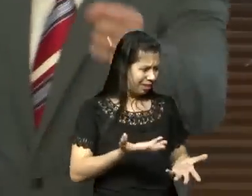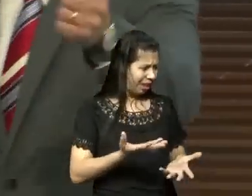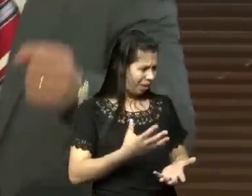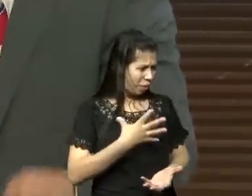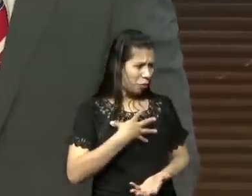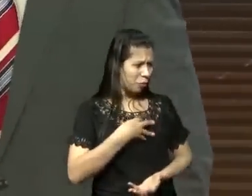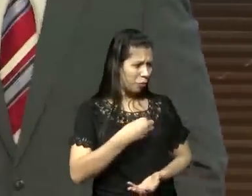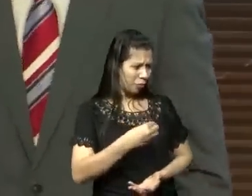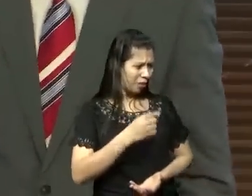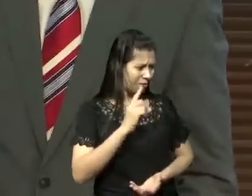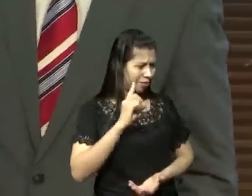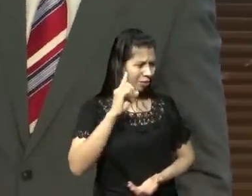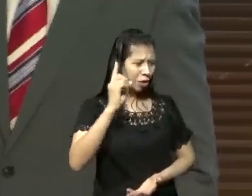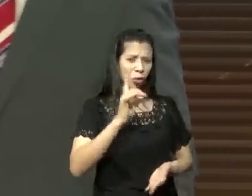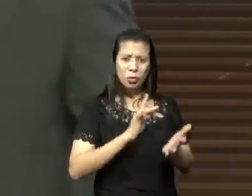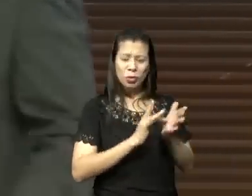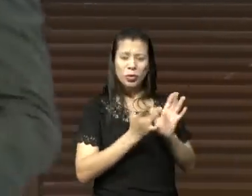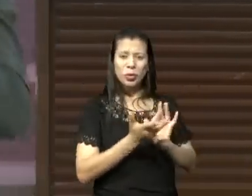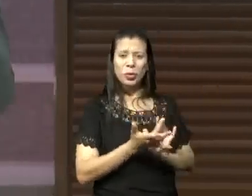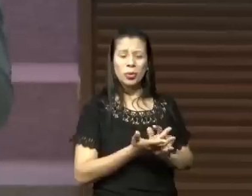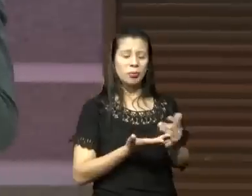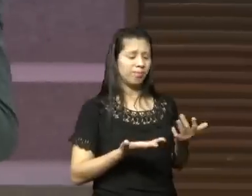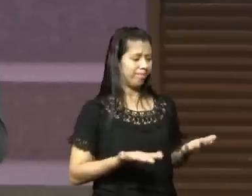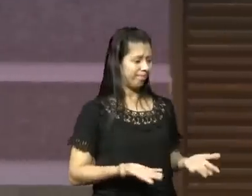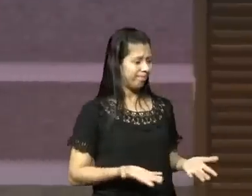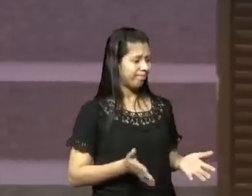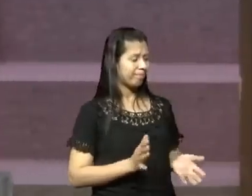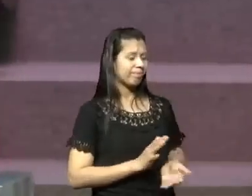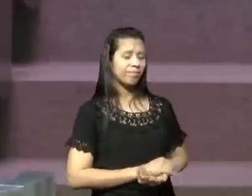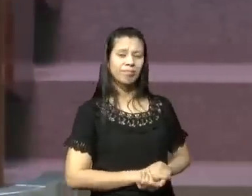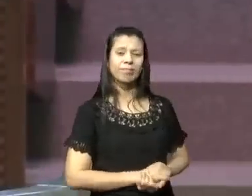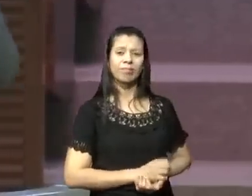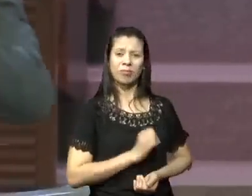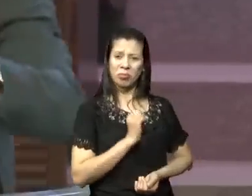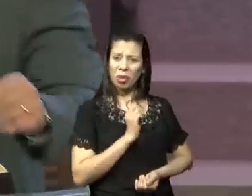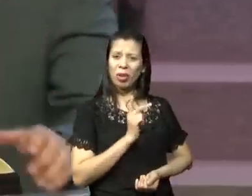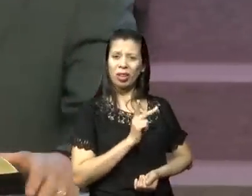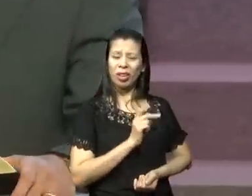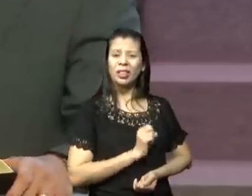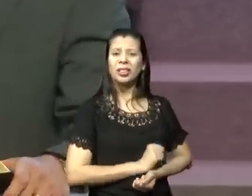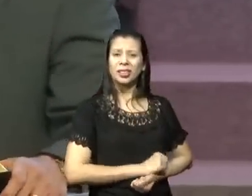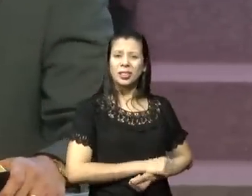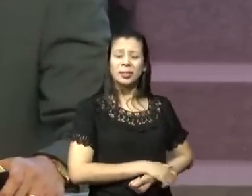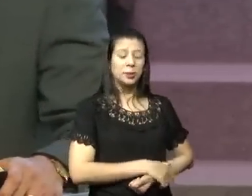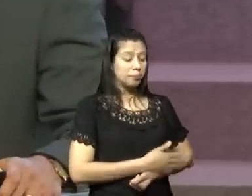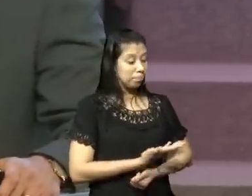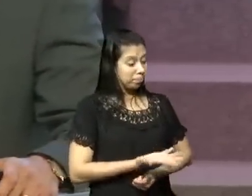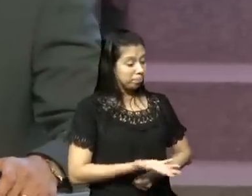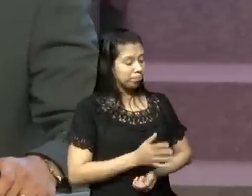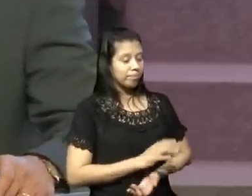você tá pedindo isso para mim ok pega teu filho